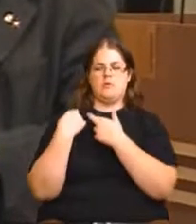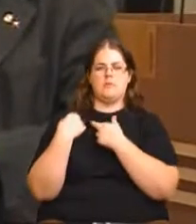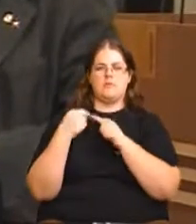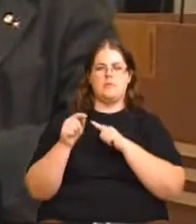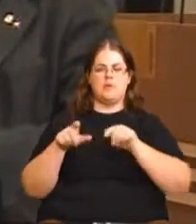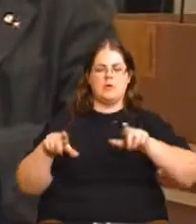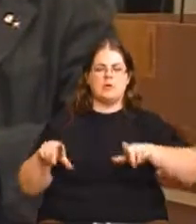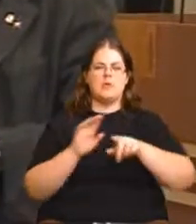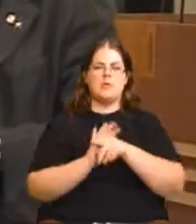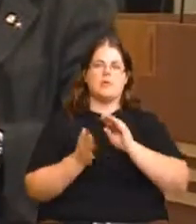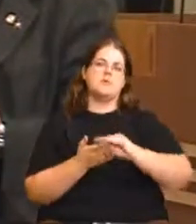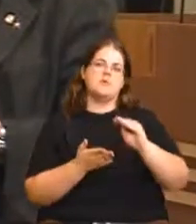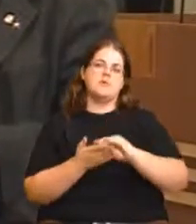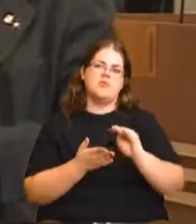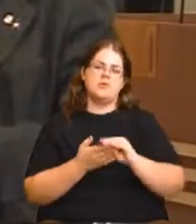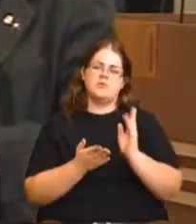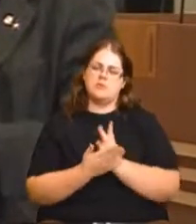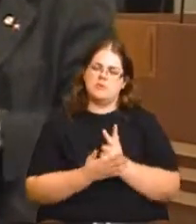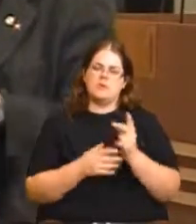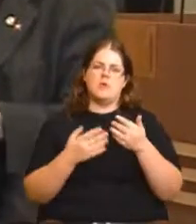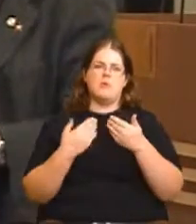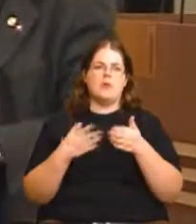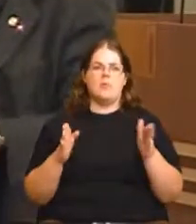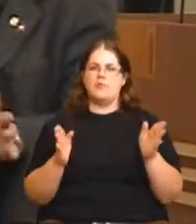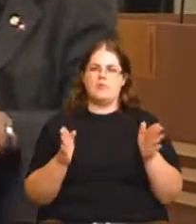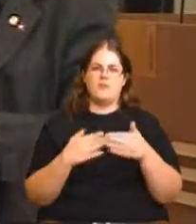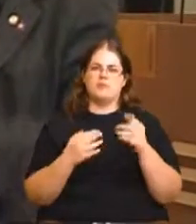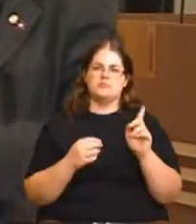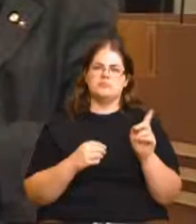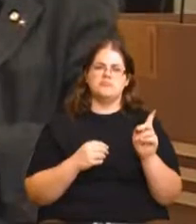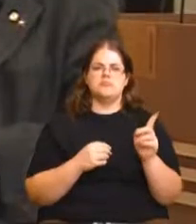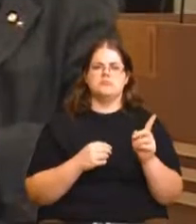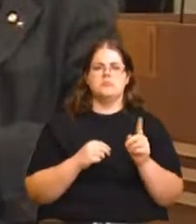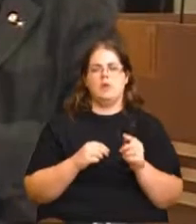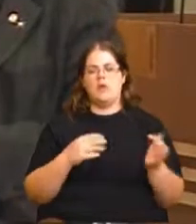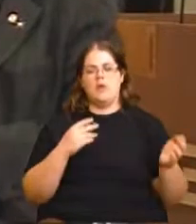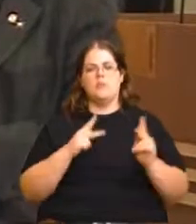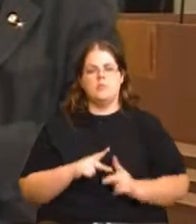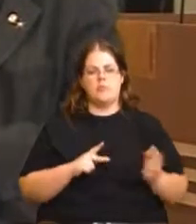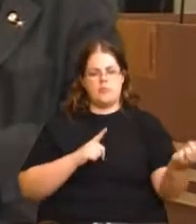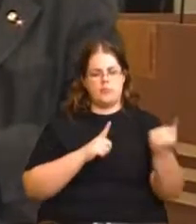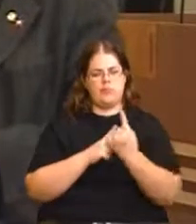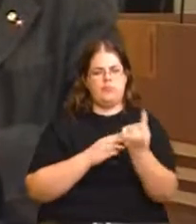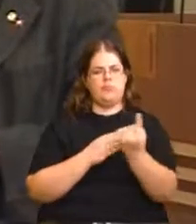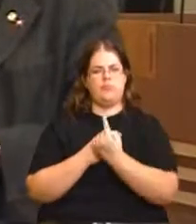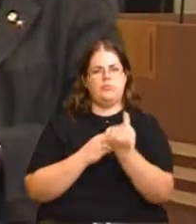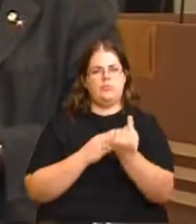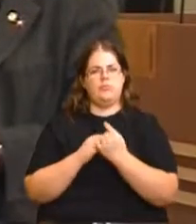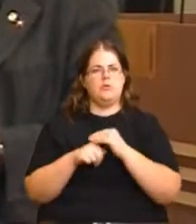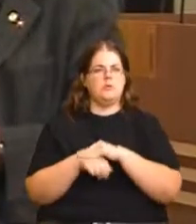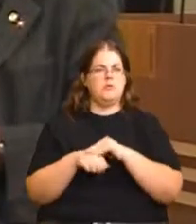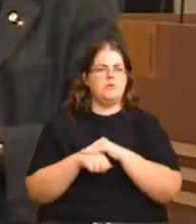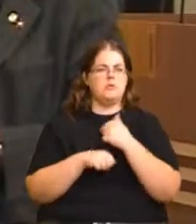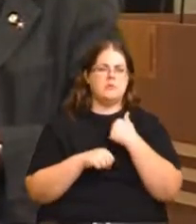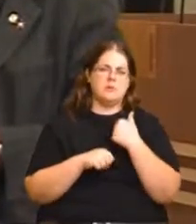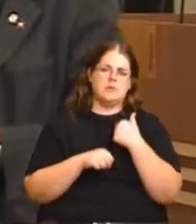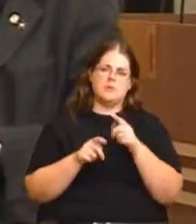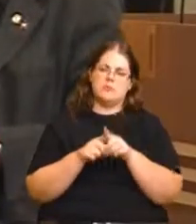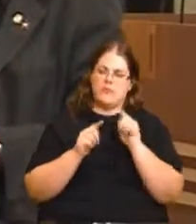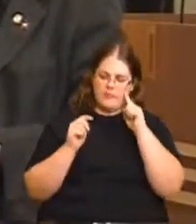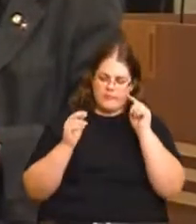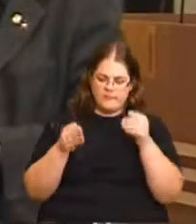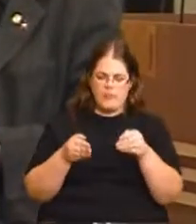ter um escritório no bairro Santa Terezinha, onde eu resido, e está lá aberto, desde a eleição. Nunca fechamos, atendemos a comunidade. Eu tenho um mandato focado para a